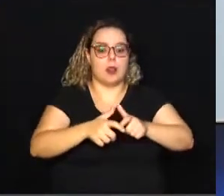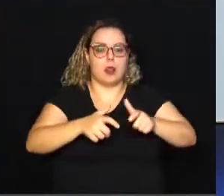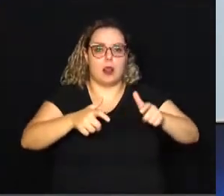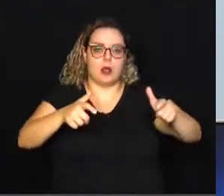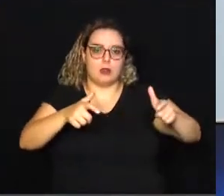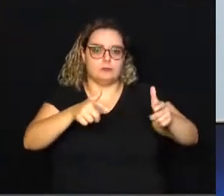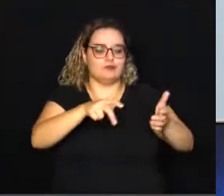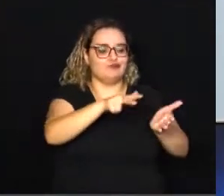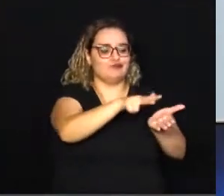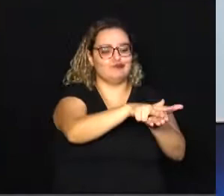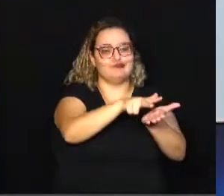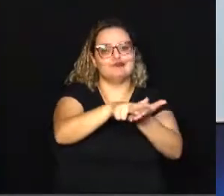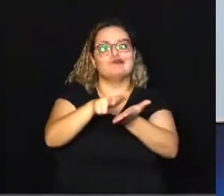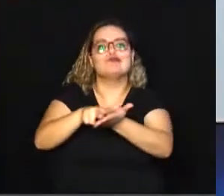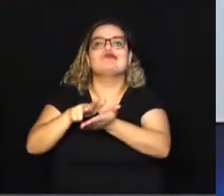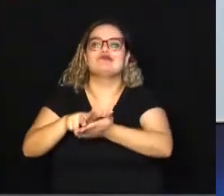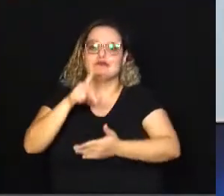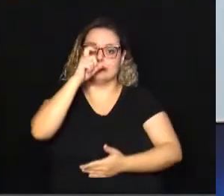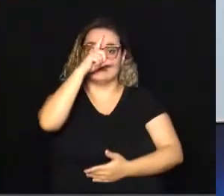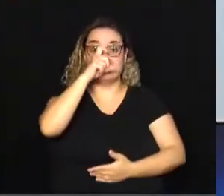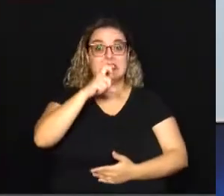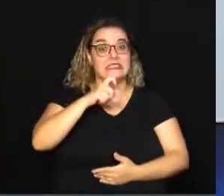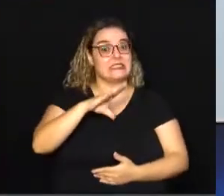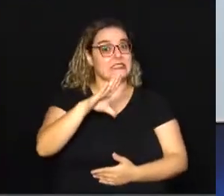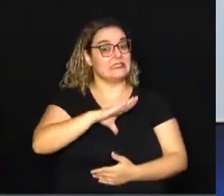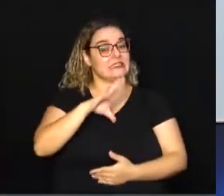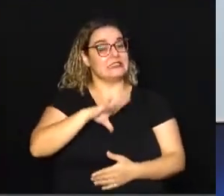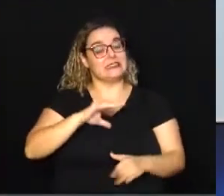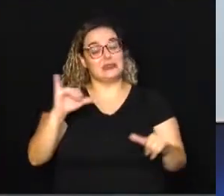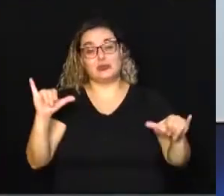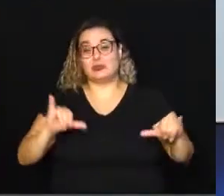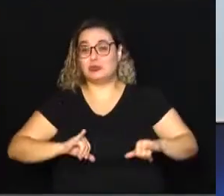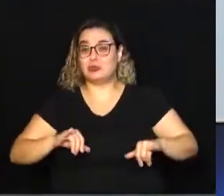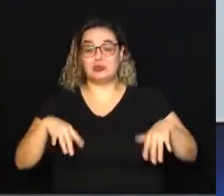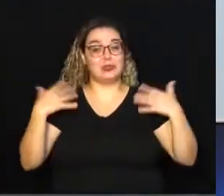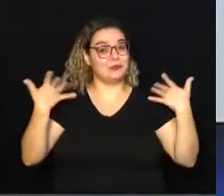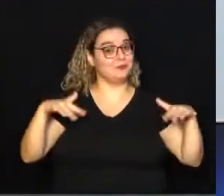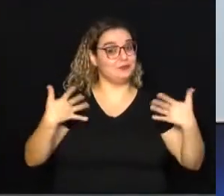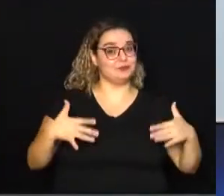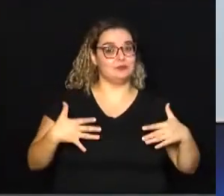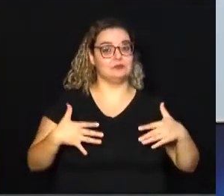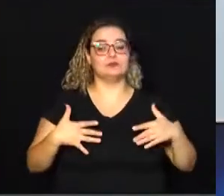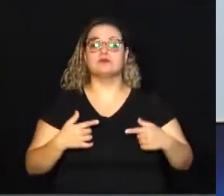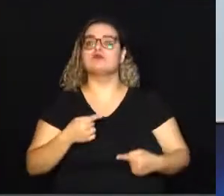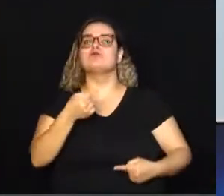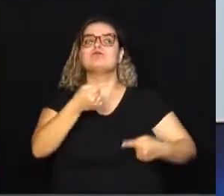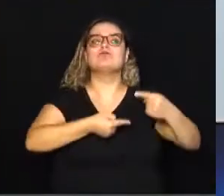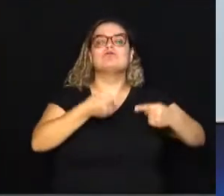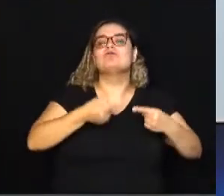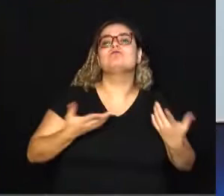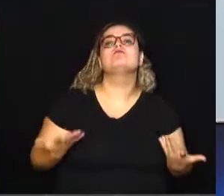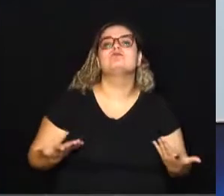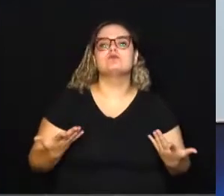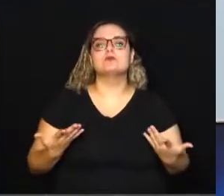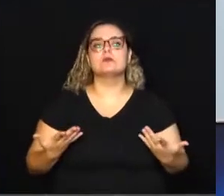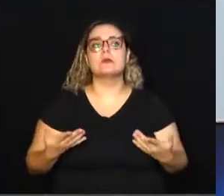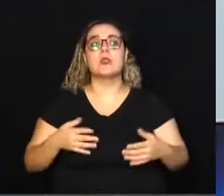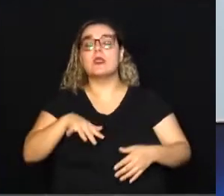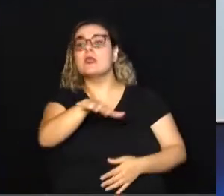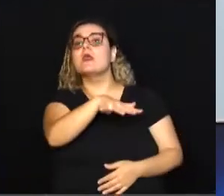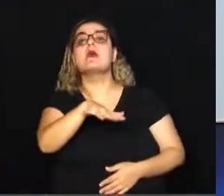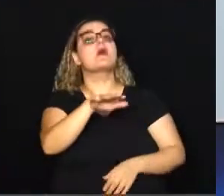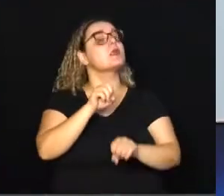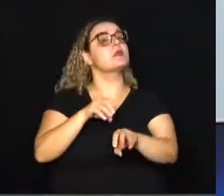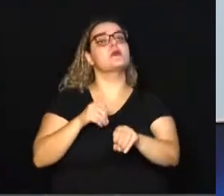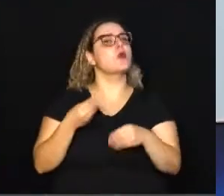a cidade vive quase um colapso. A discussão de hoje do Questão de Ordem é: e a educação, como fica?